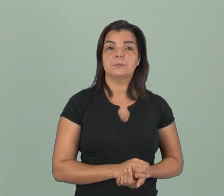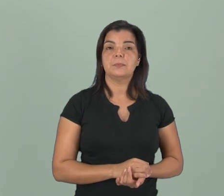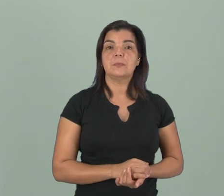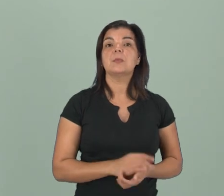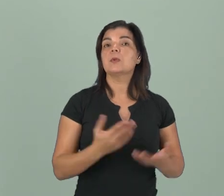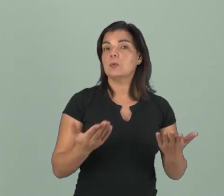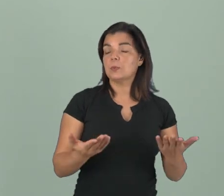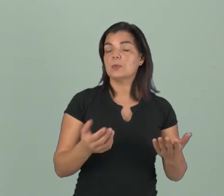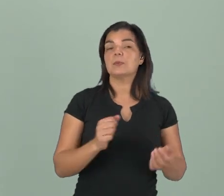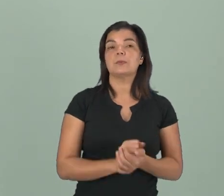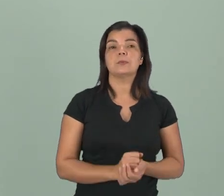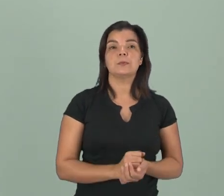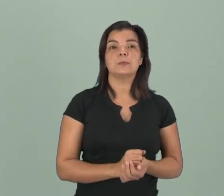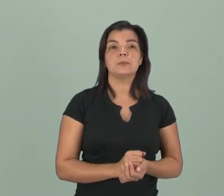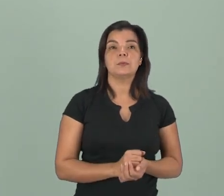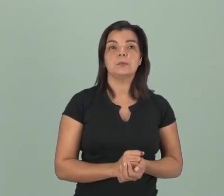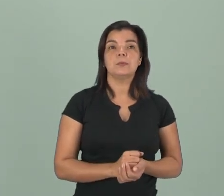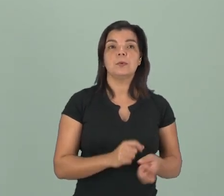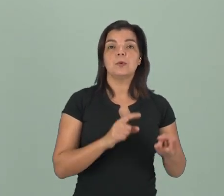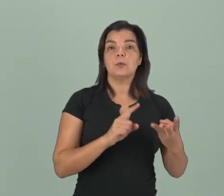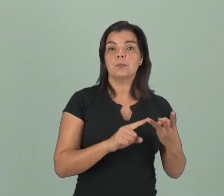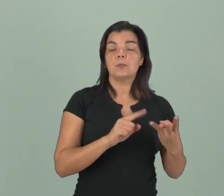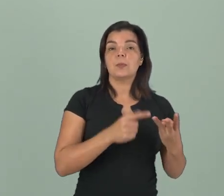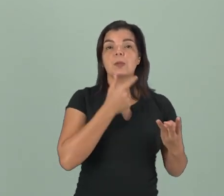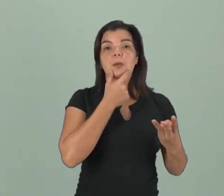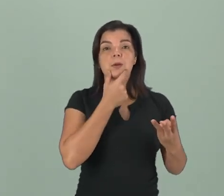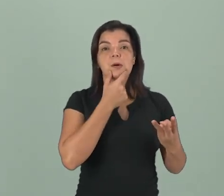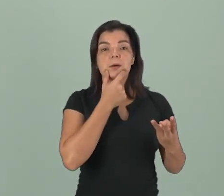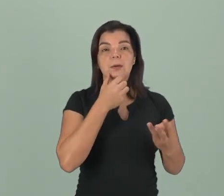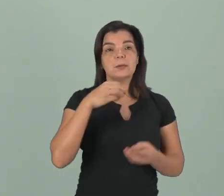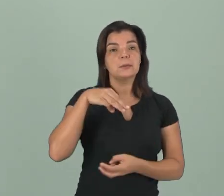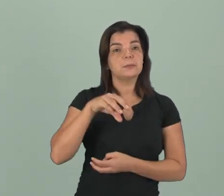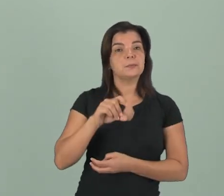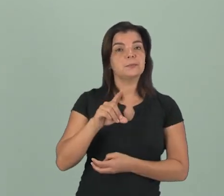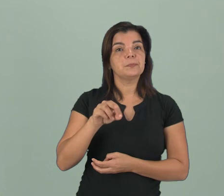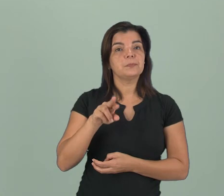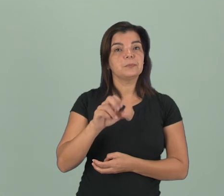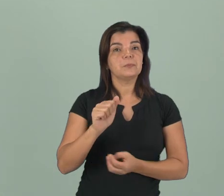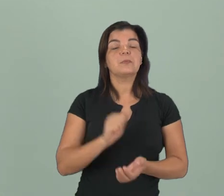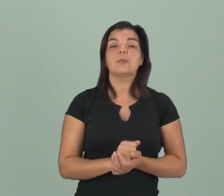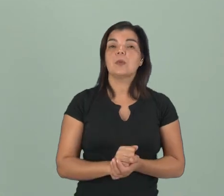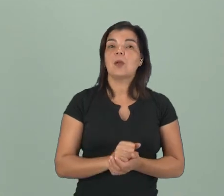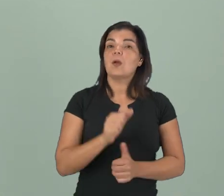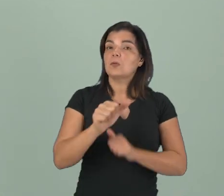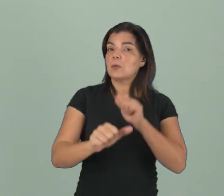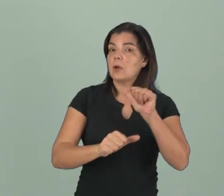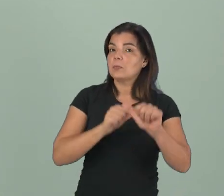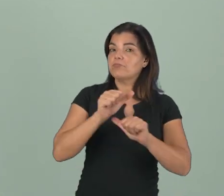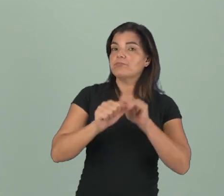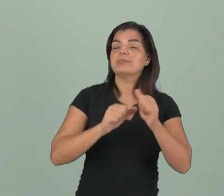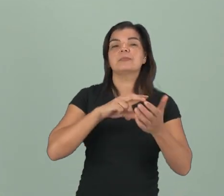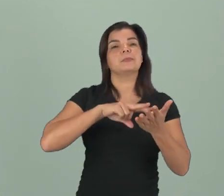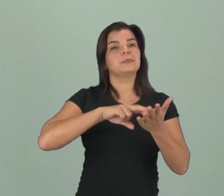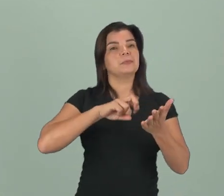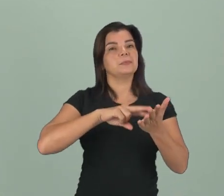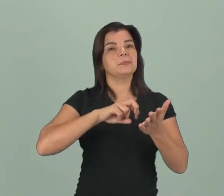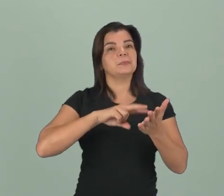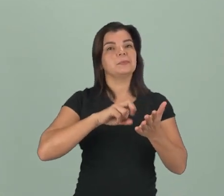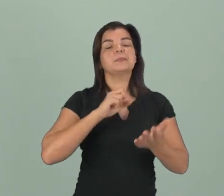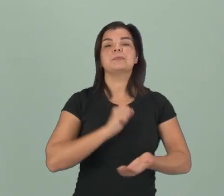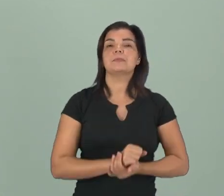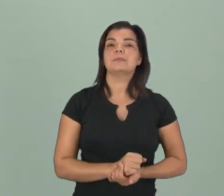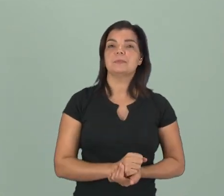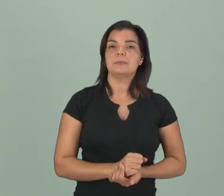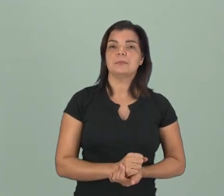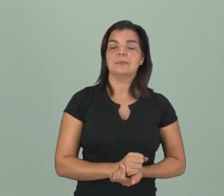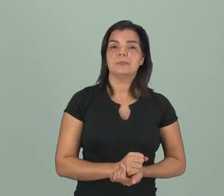pobres né Por decreto do reino e por último inglês moderno o que mais marcou essa fase do